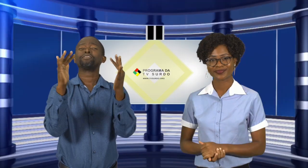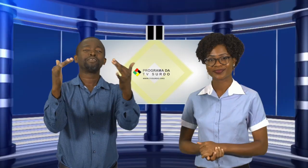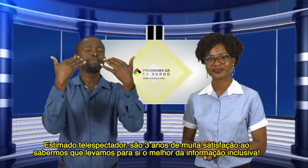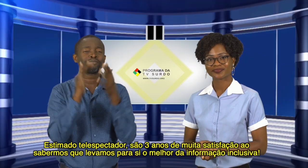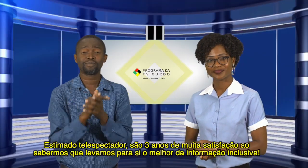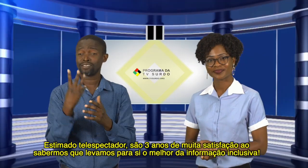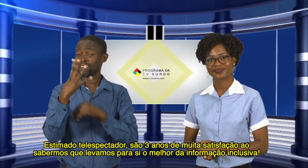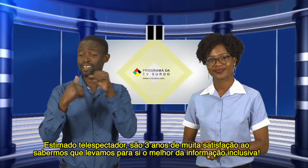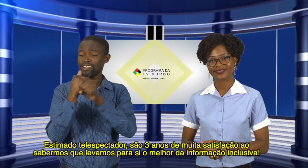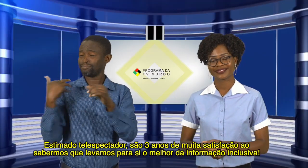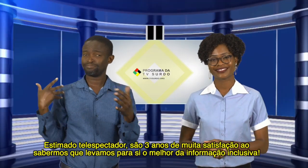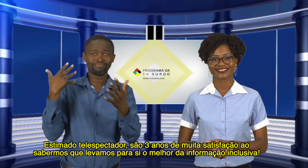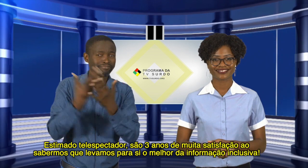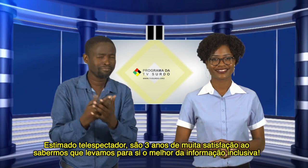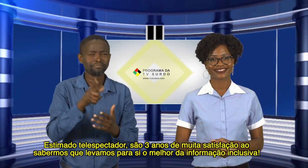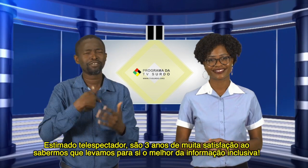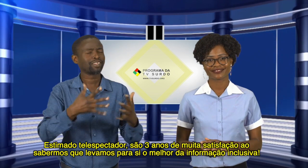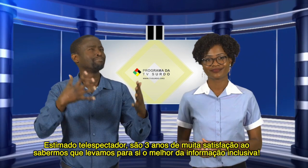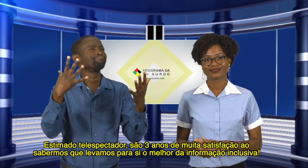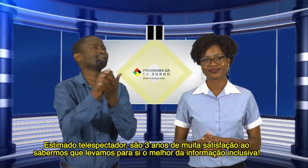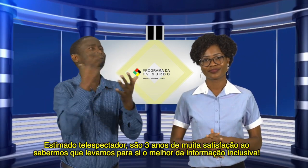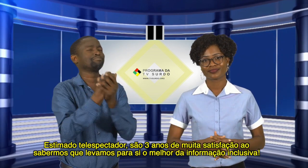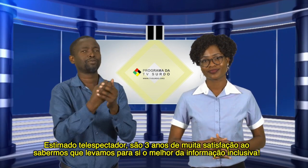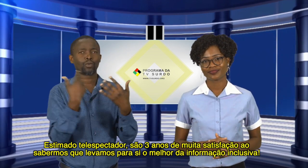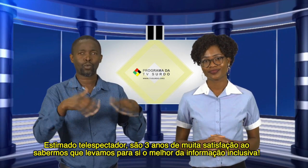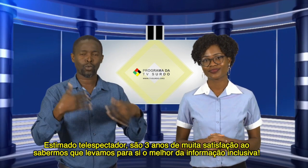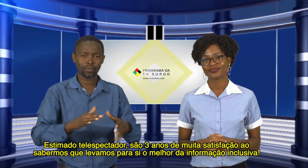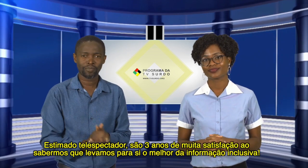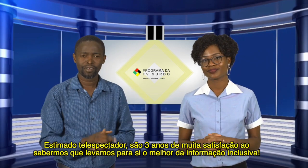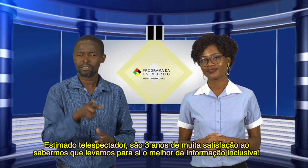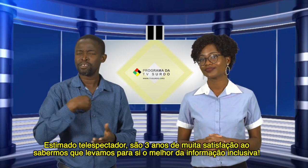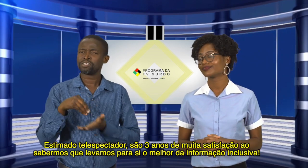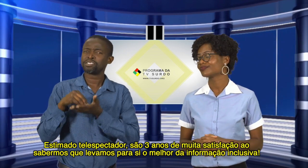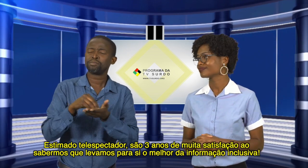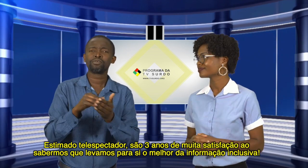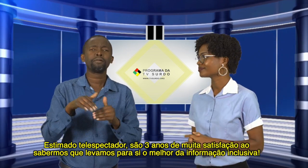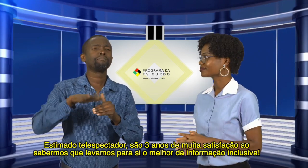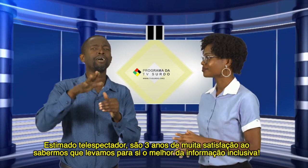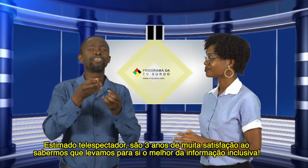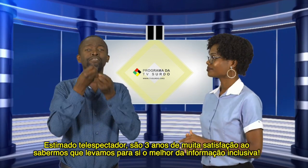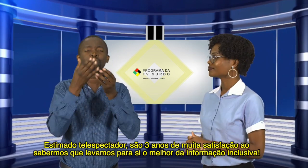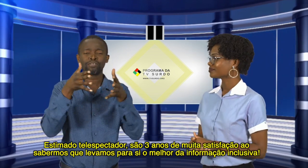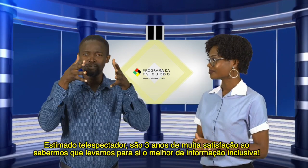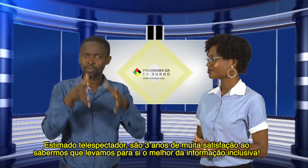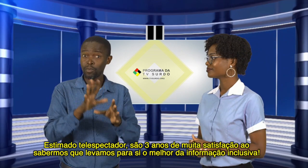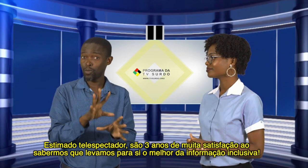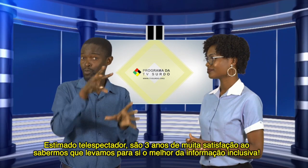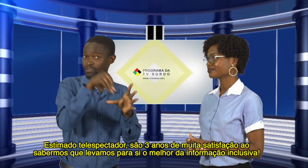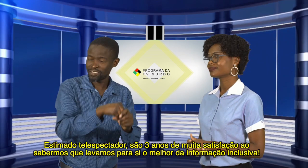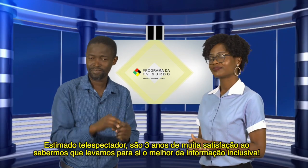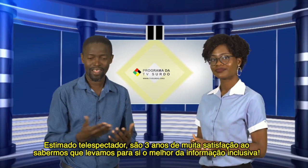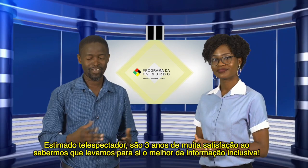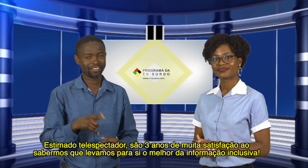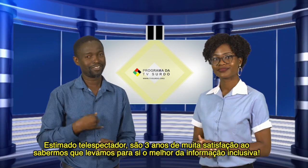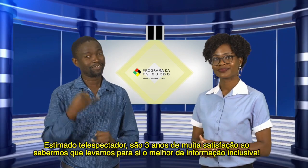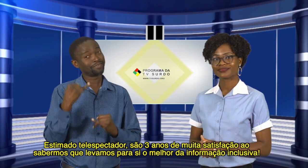Estimado telespectador, são três anos de muita satisfação ao sabermos que levamos para